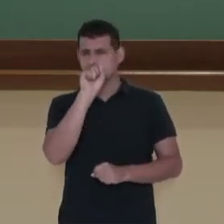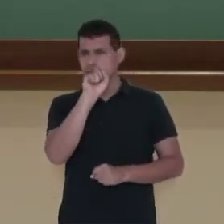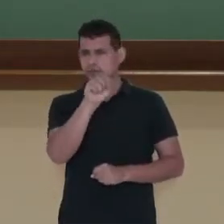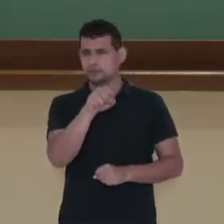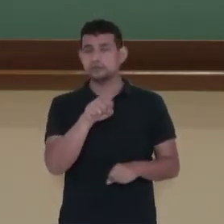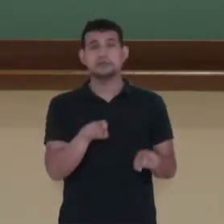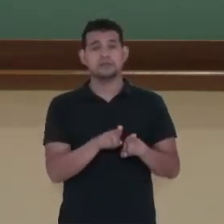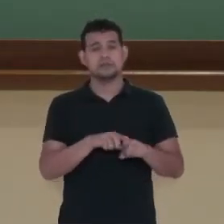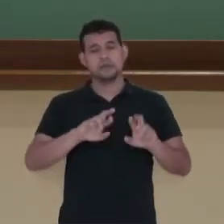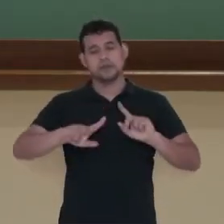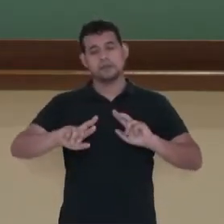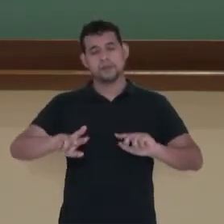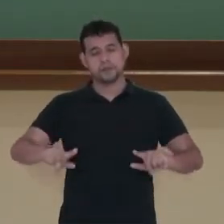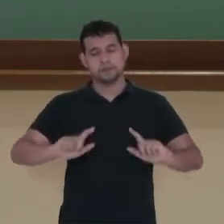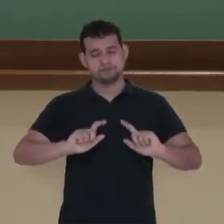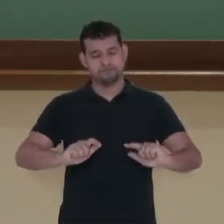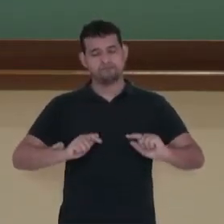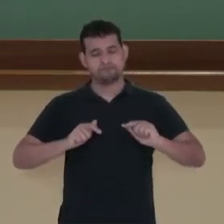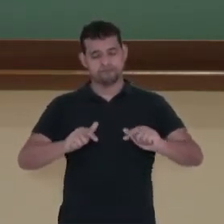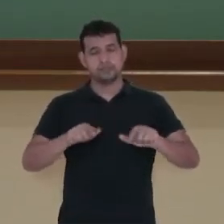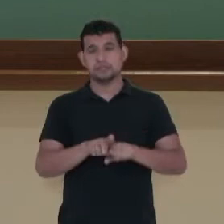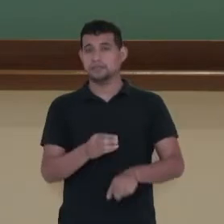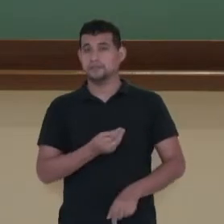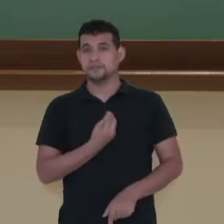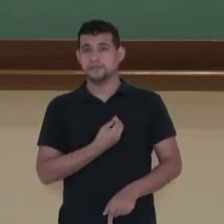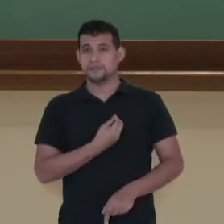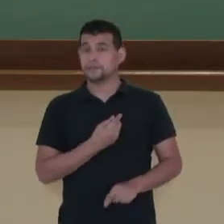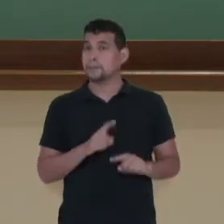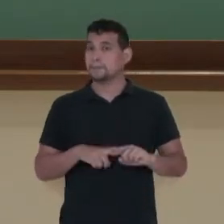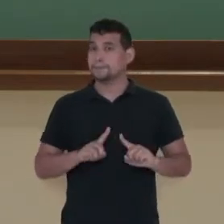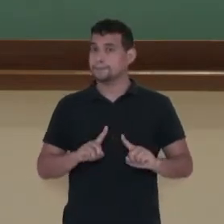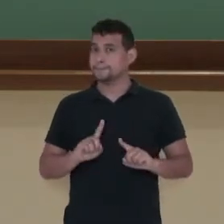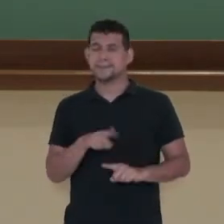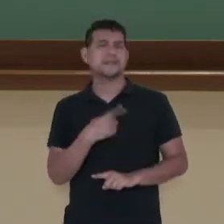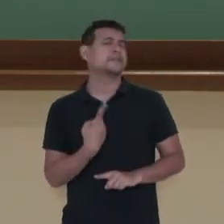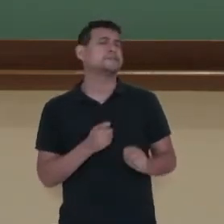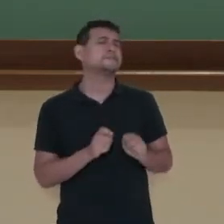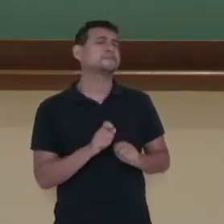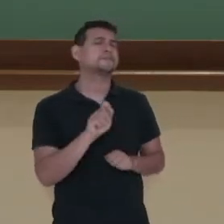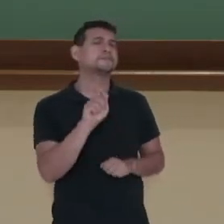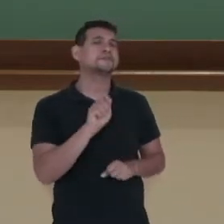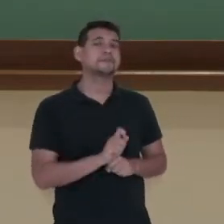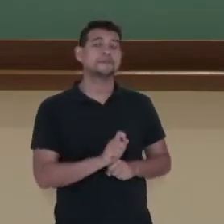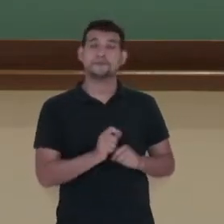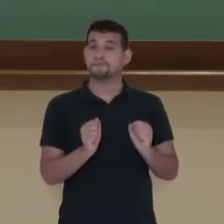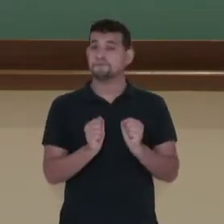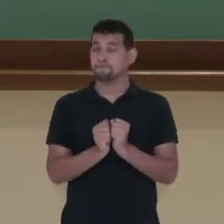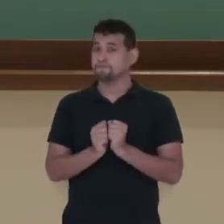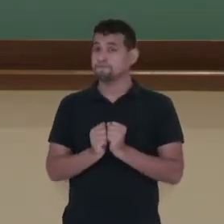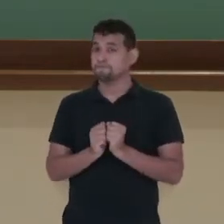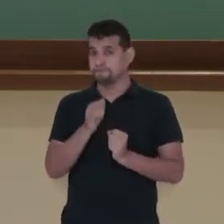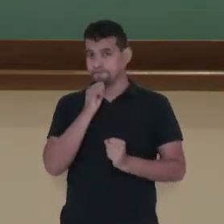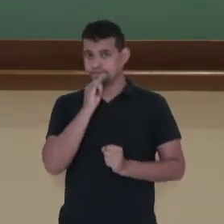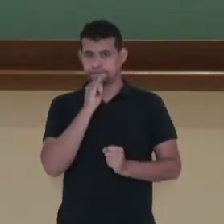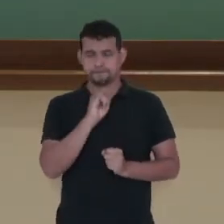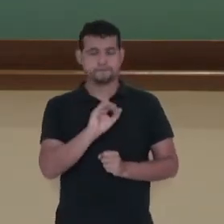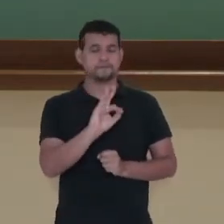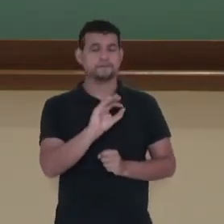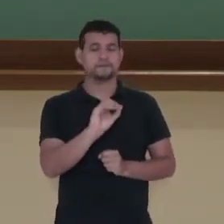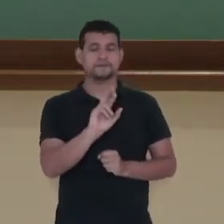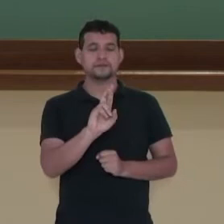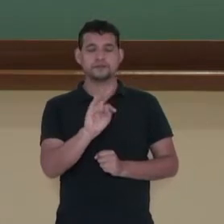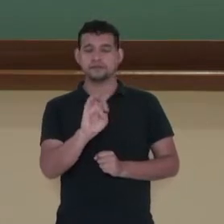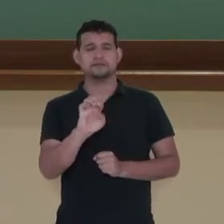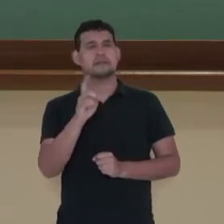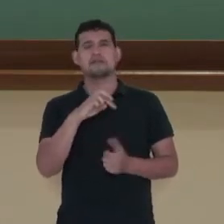força em outras ações da sua vida. Mas vamos aqui colocar que o ser forte não